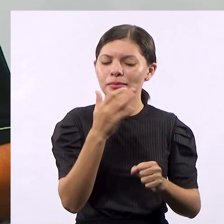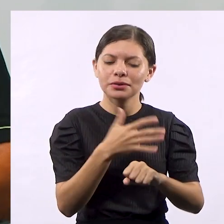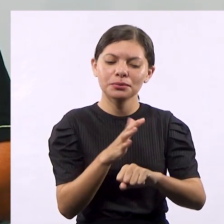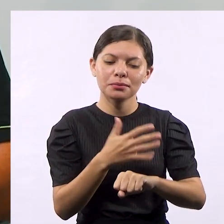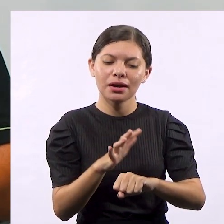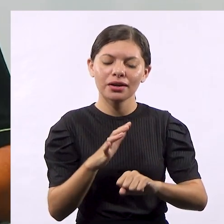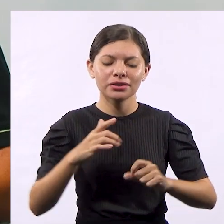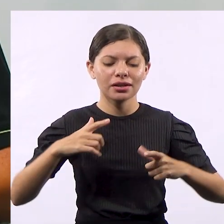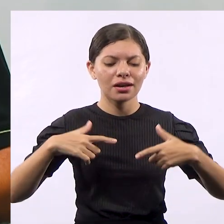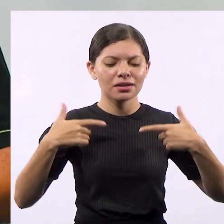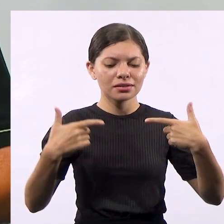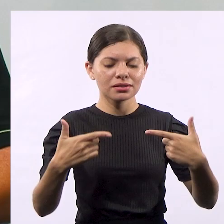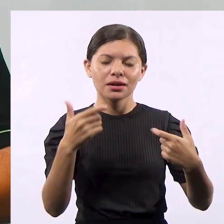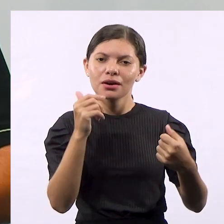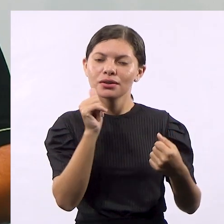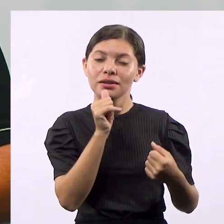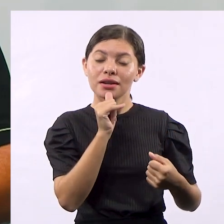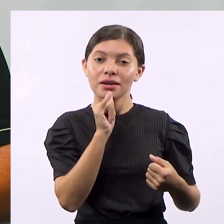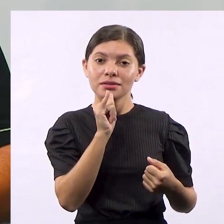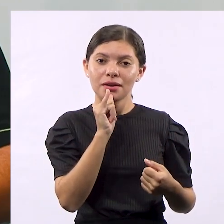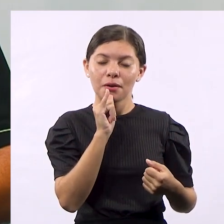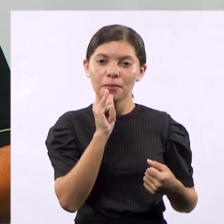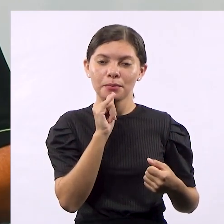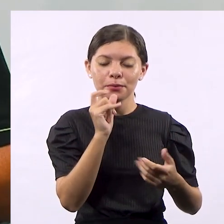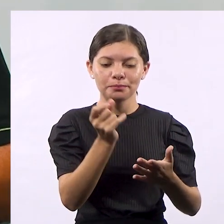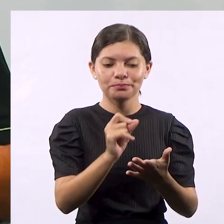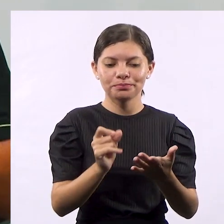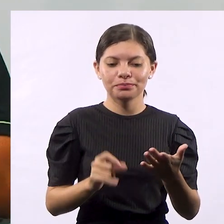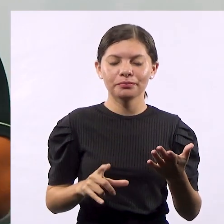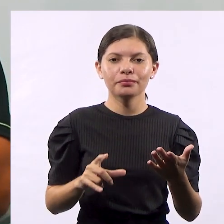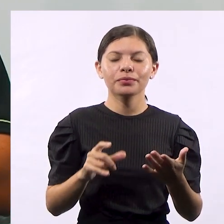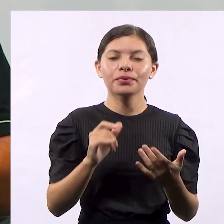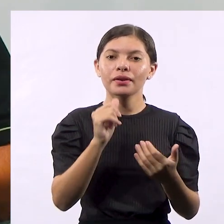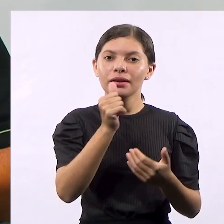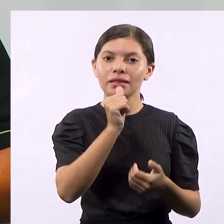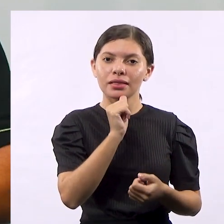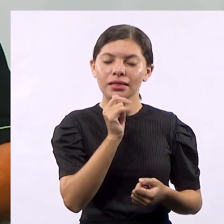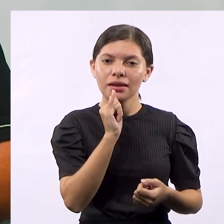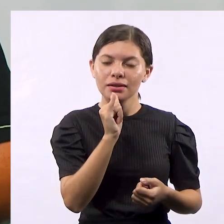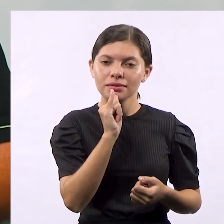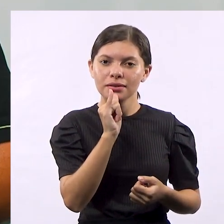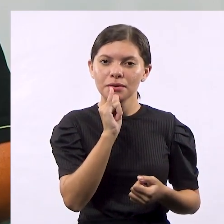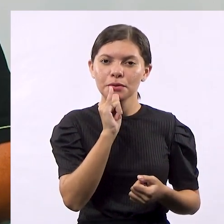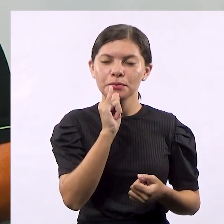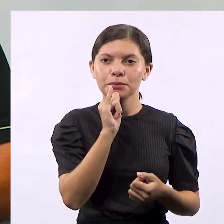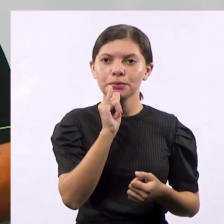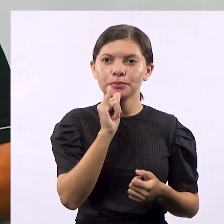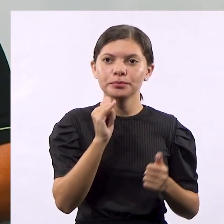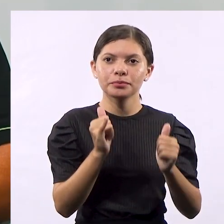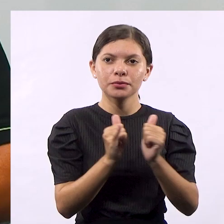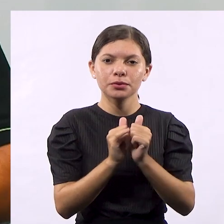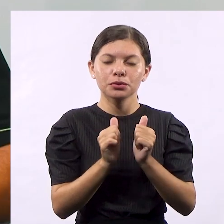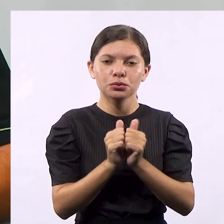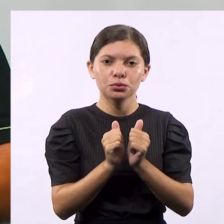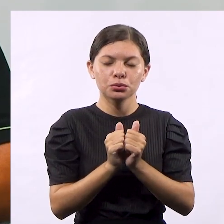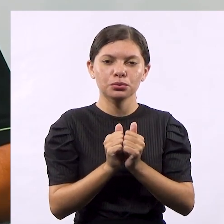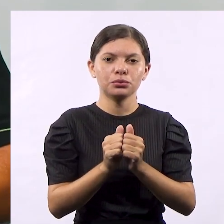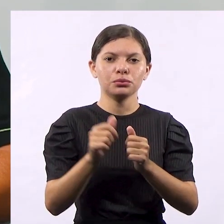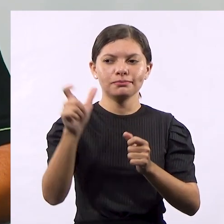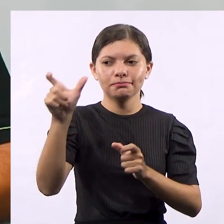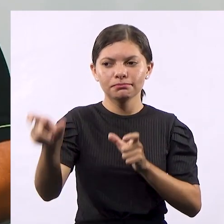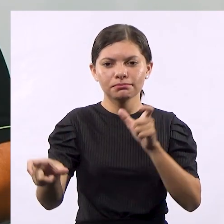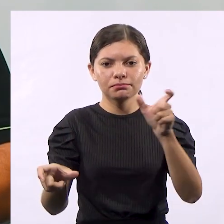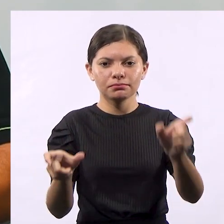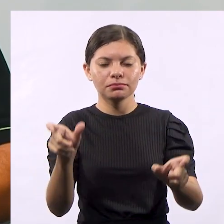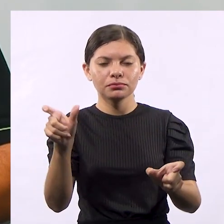realizadas, dê exemplos de ações que são realizadas, né? Dê exemplos de atividades que envolvam os indivíduos, né, parte